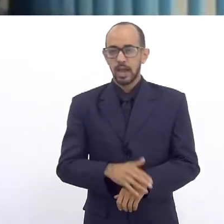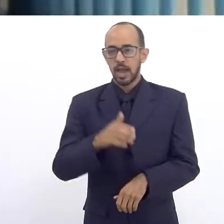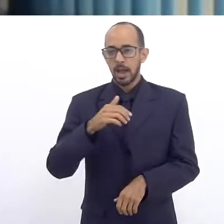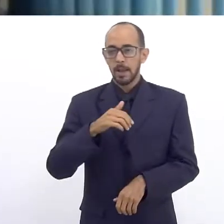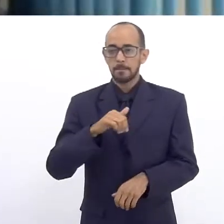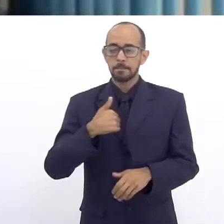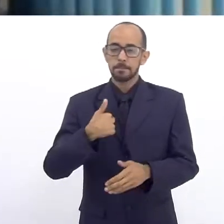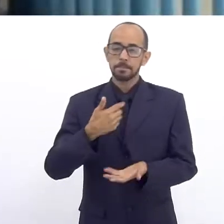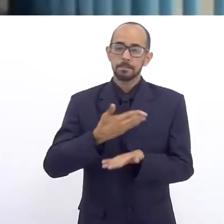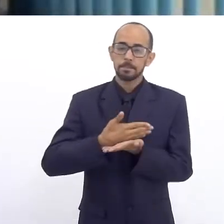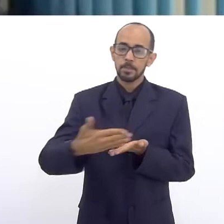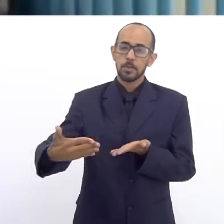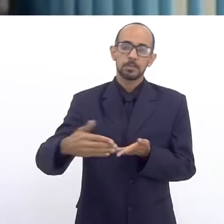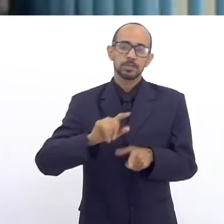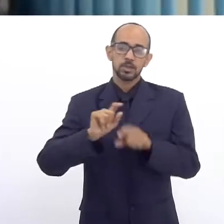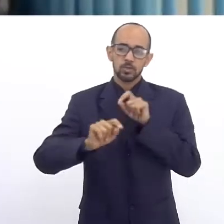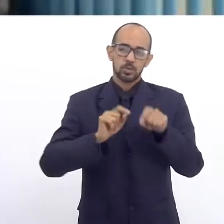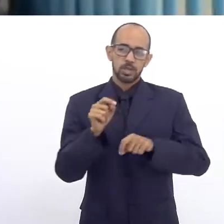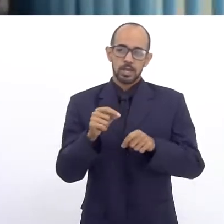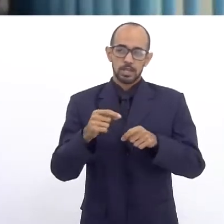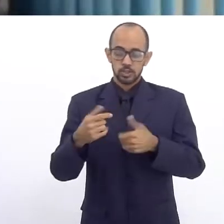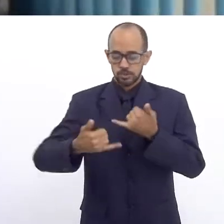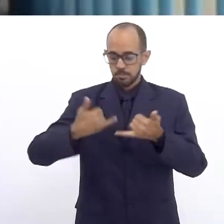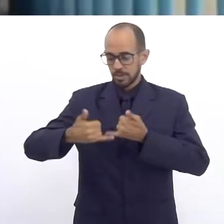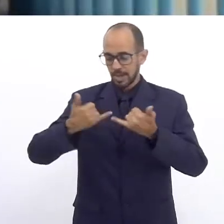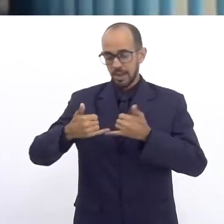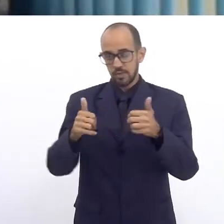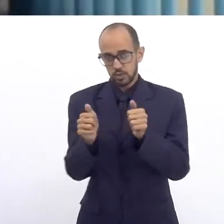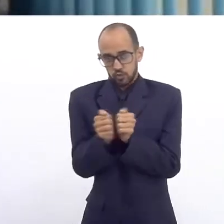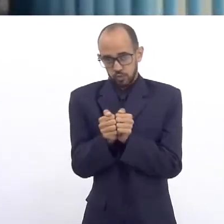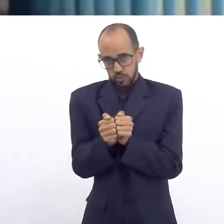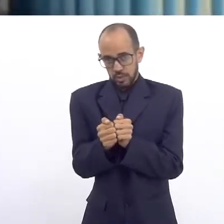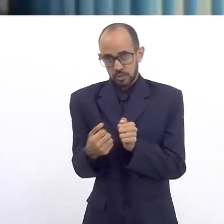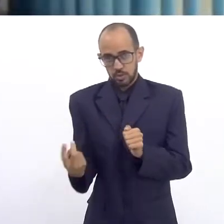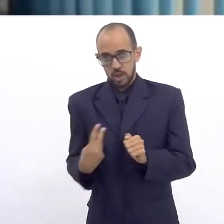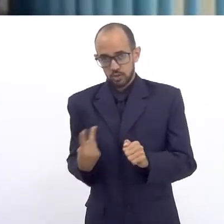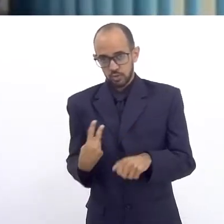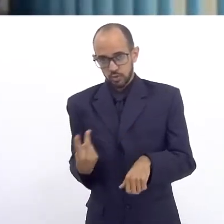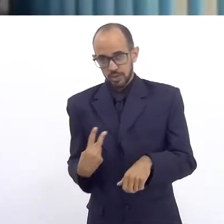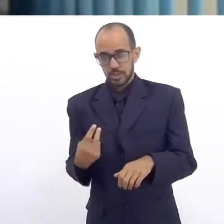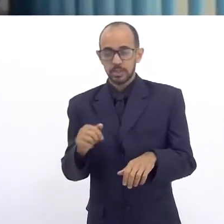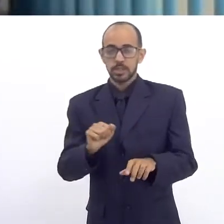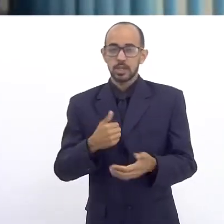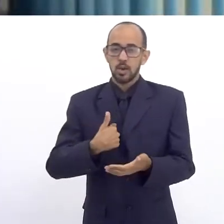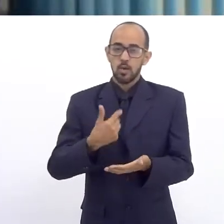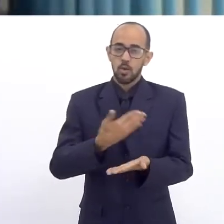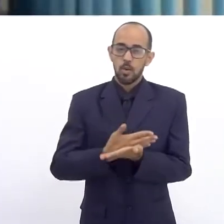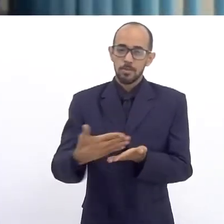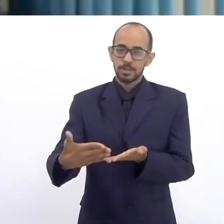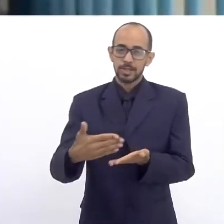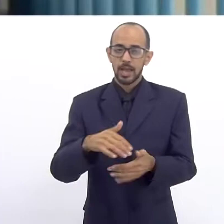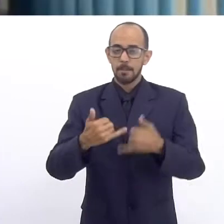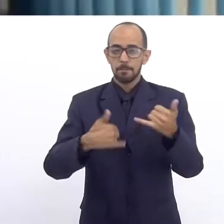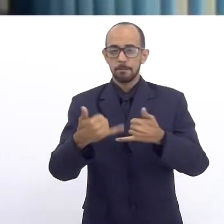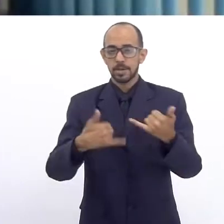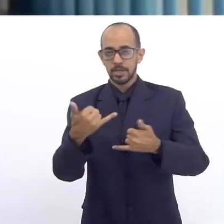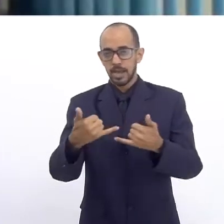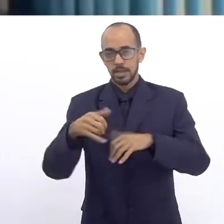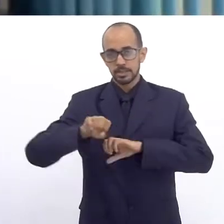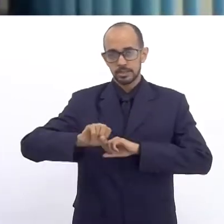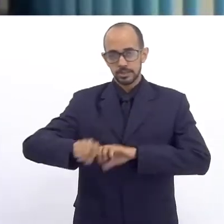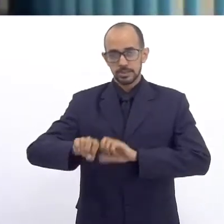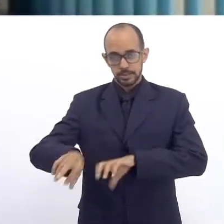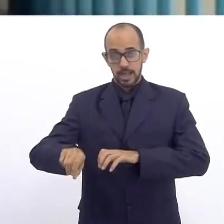11, eu comecei, a gente brincava muito juntas, né? E eu comecei a brincar